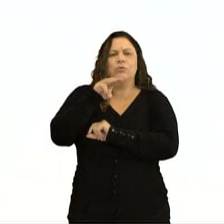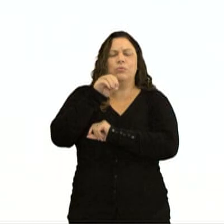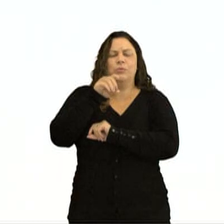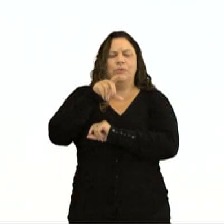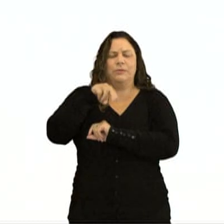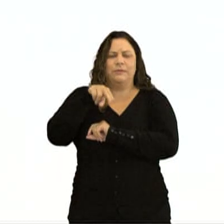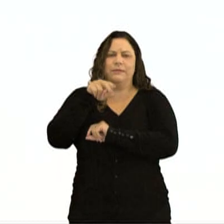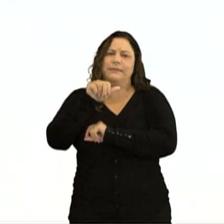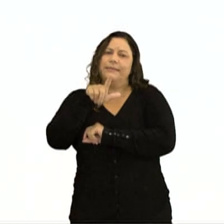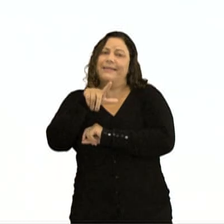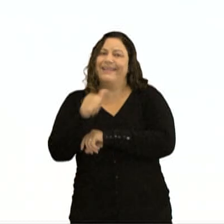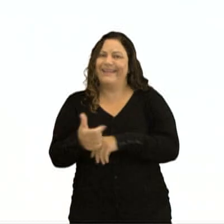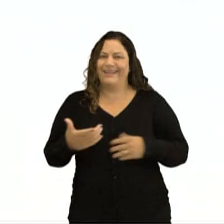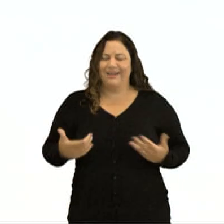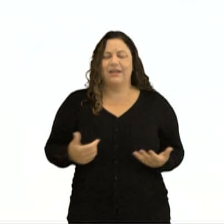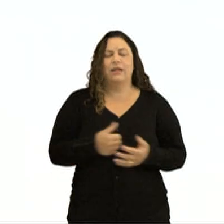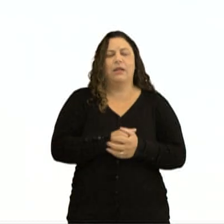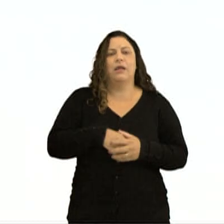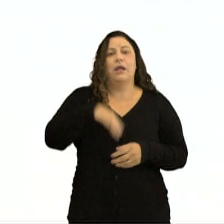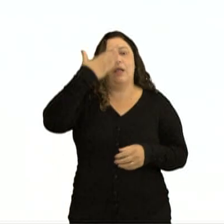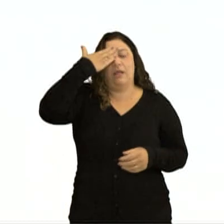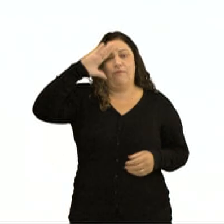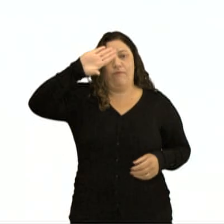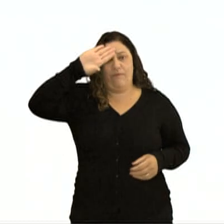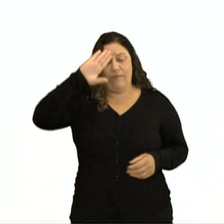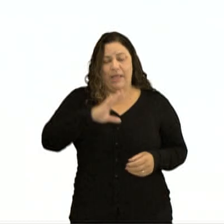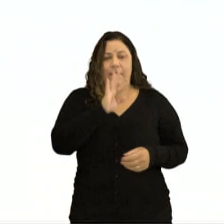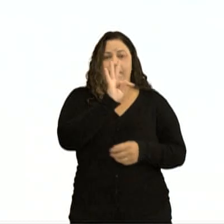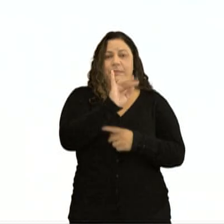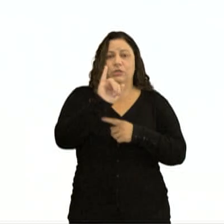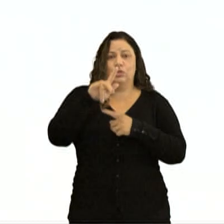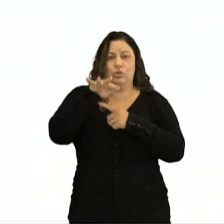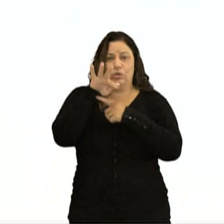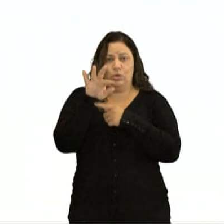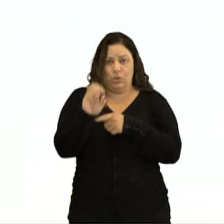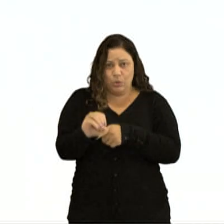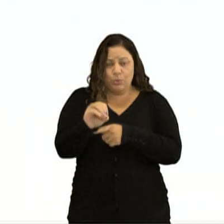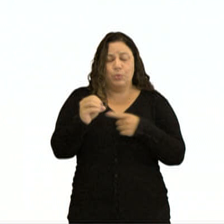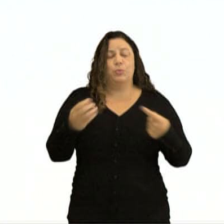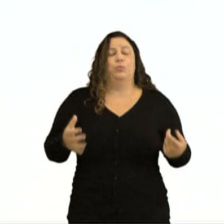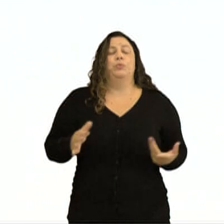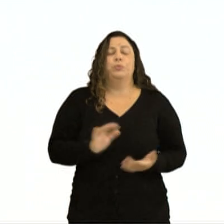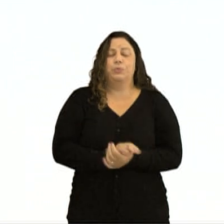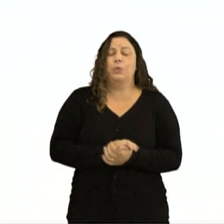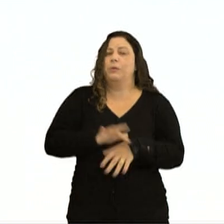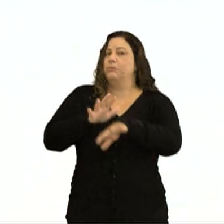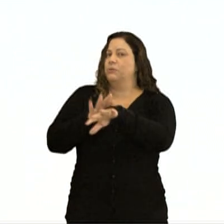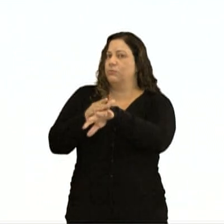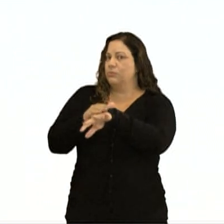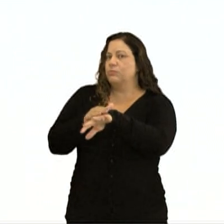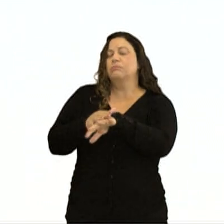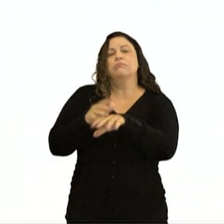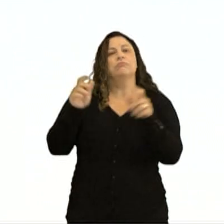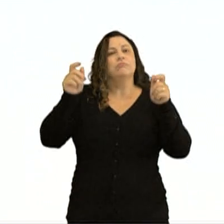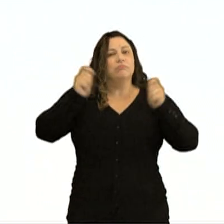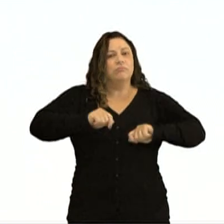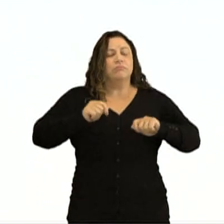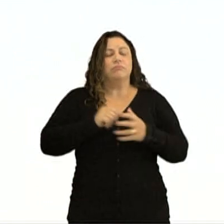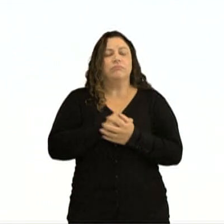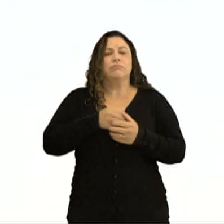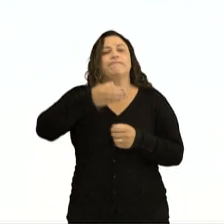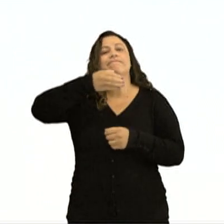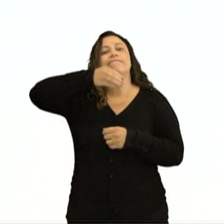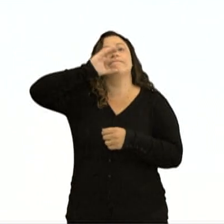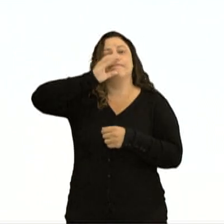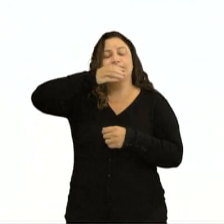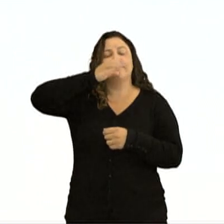febre tifoide também pode ser chamada somente de tifo, uma doença que se dá ali, então, pelo